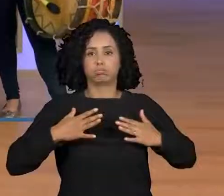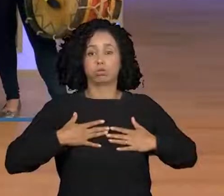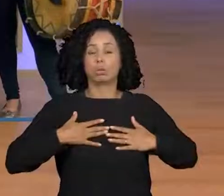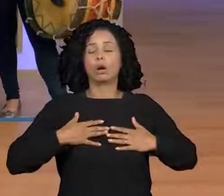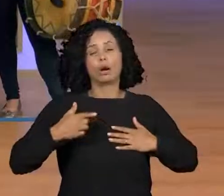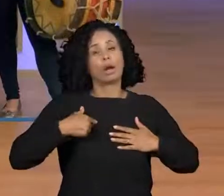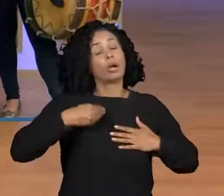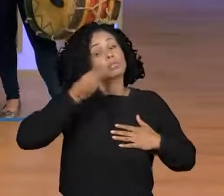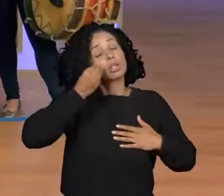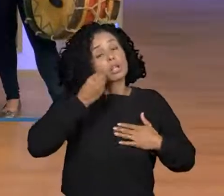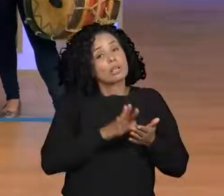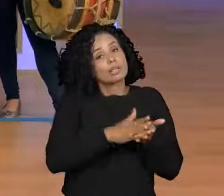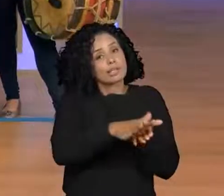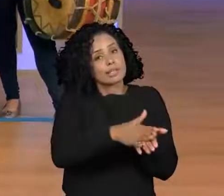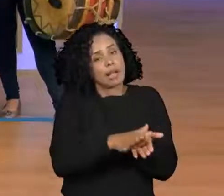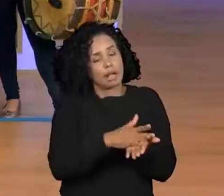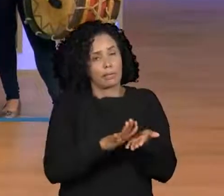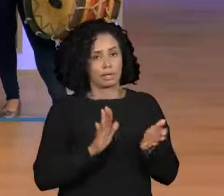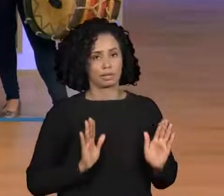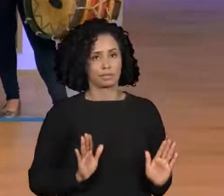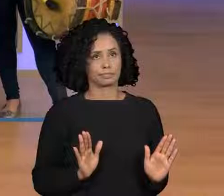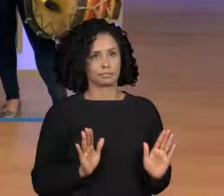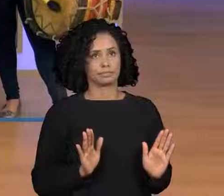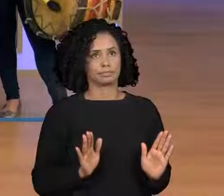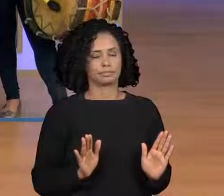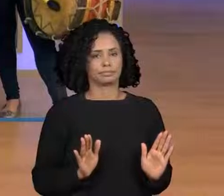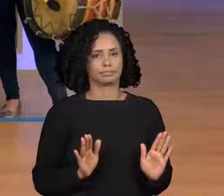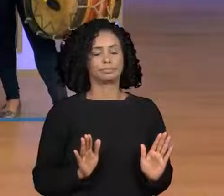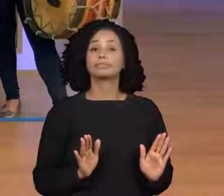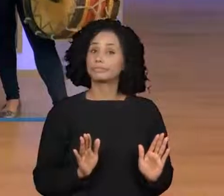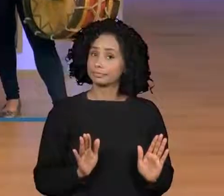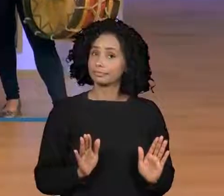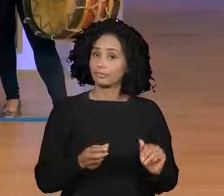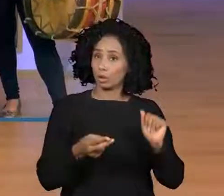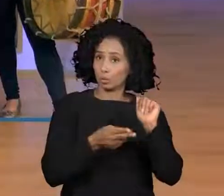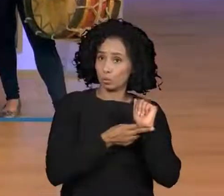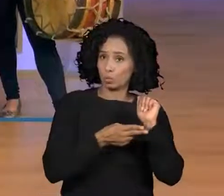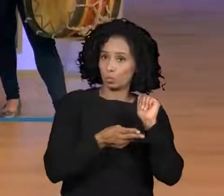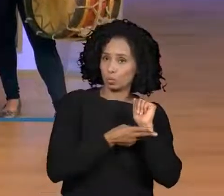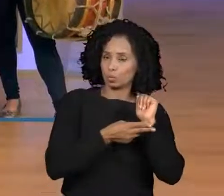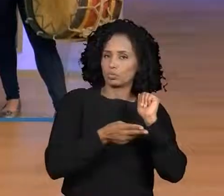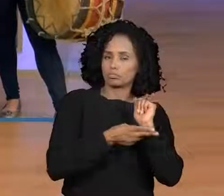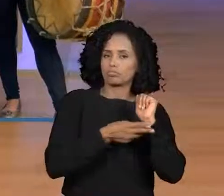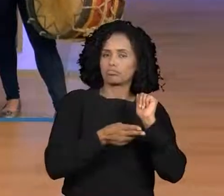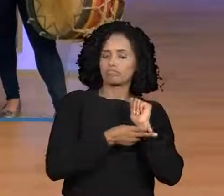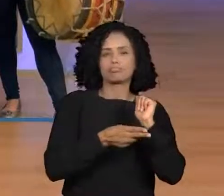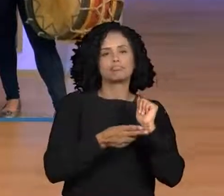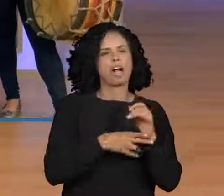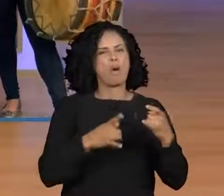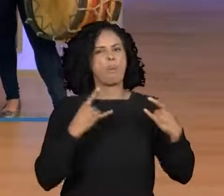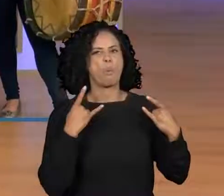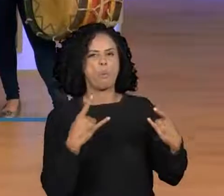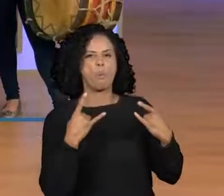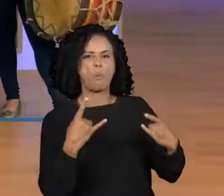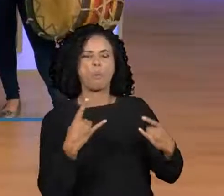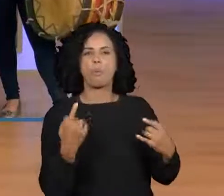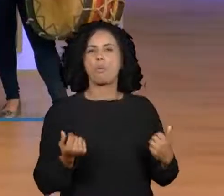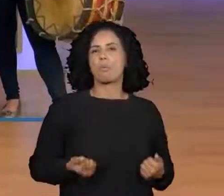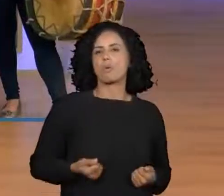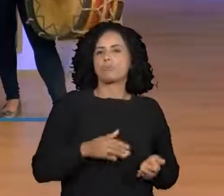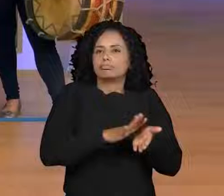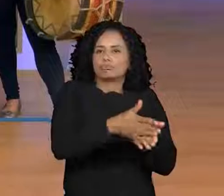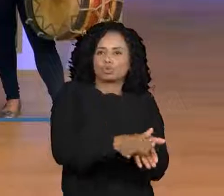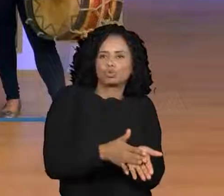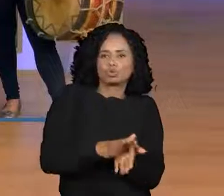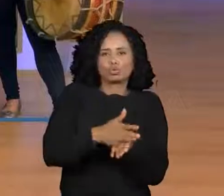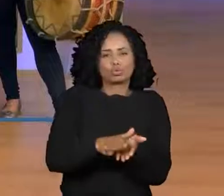de samba. Legal. Então, o ritmo... Tem o ritmo de samba, de rock. O ritmo